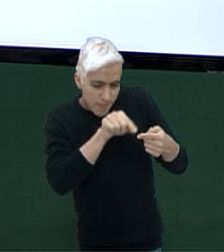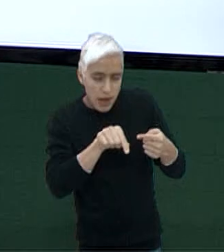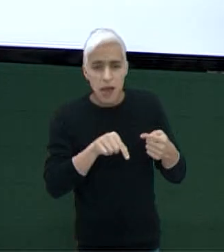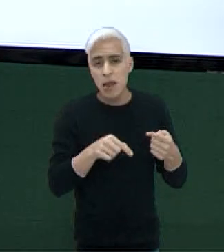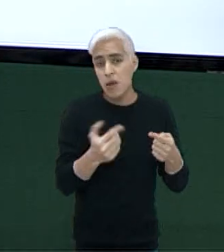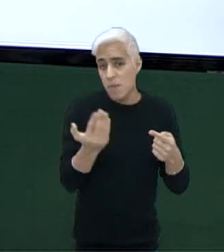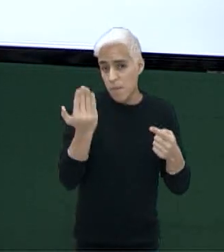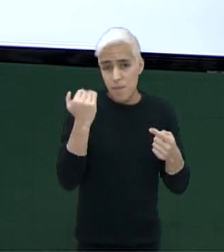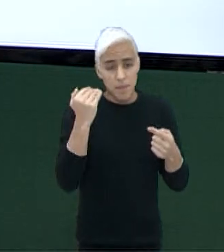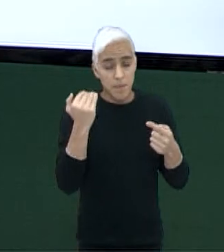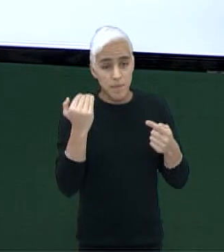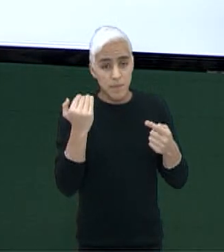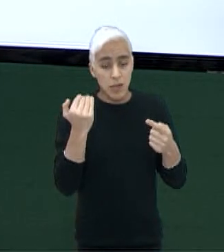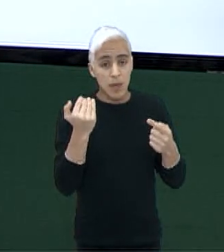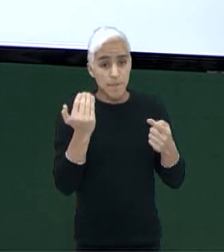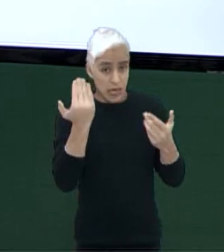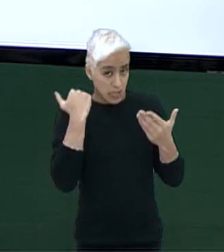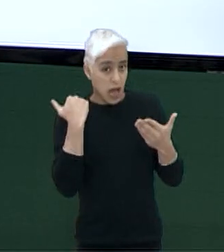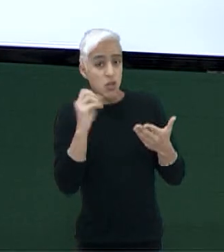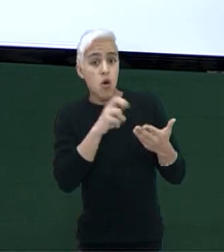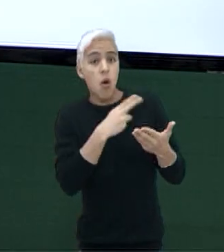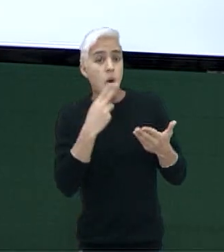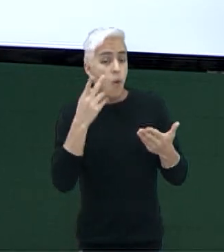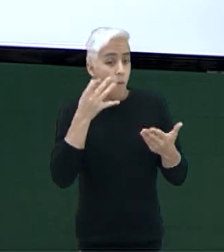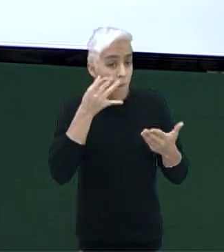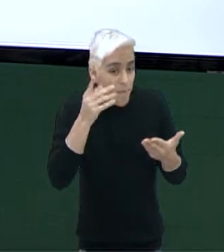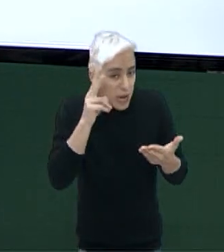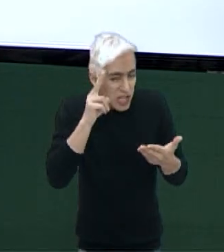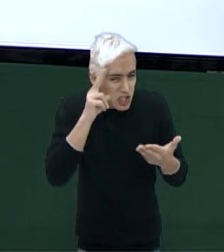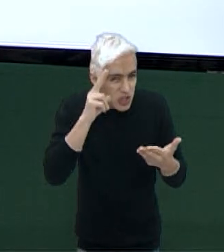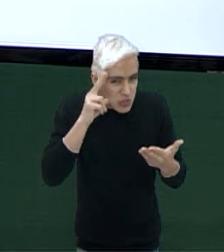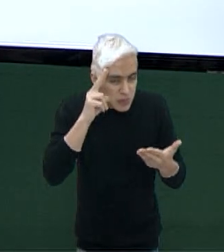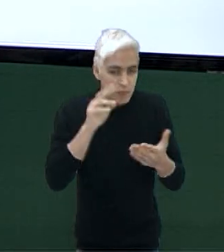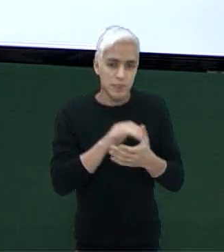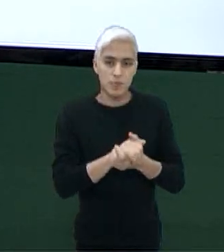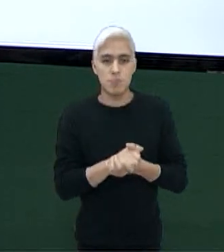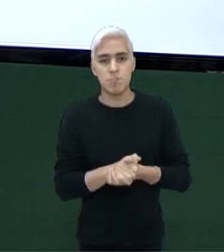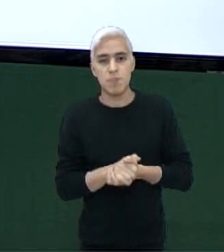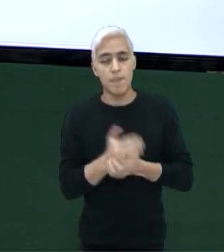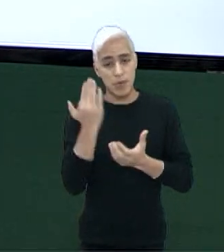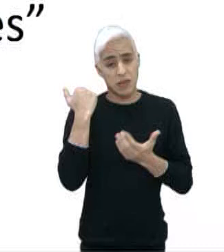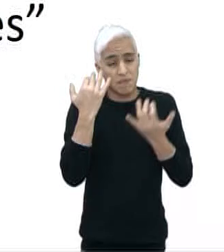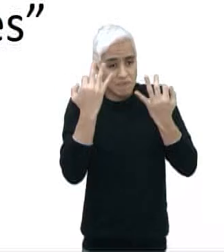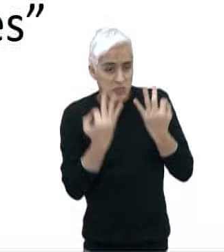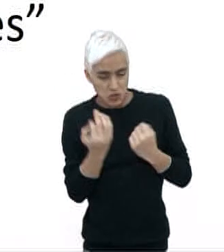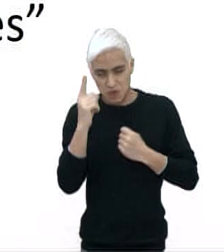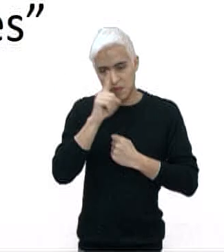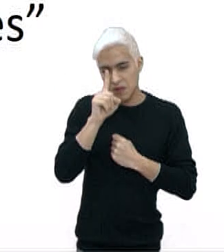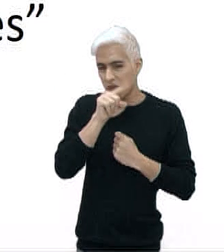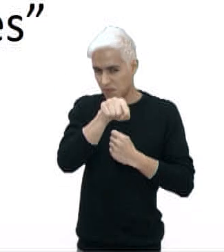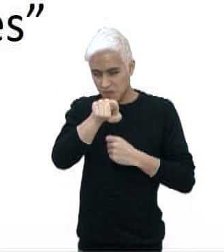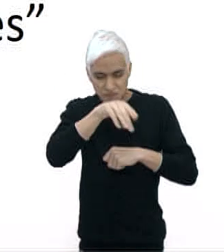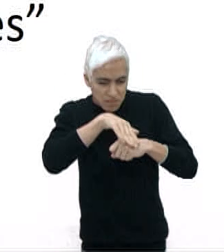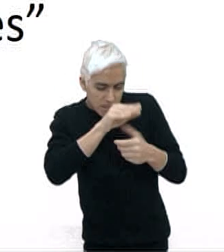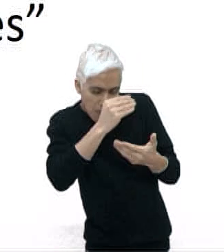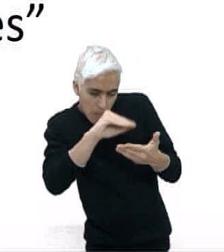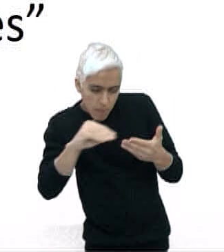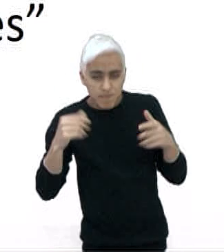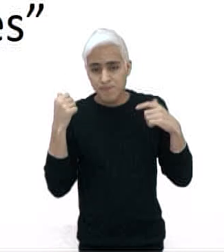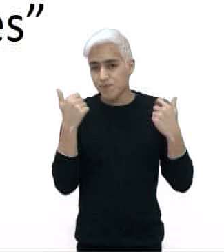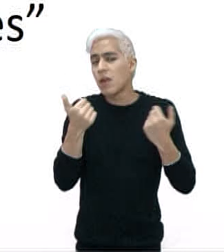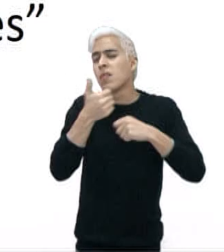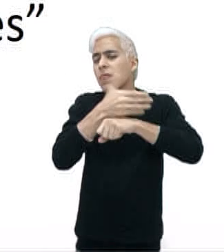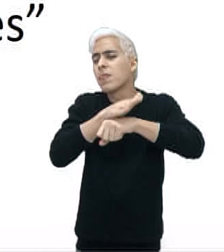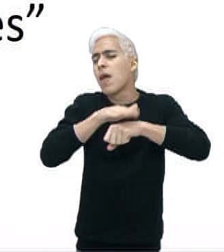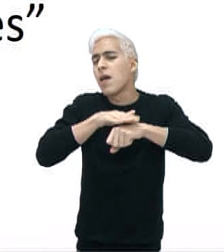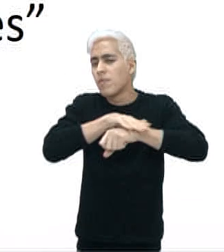presente histórico ou se ele está no passado, ou no pretérito perfeito ou imperfeito, ok? Vamos lá? Eu vou te dar um tempo e